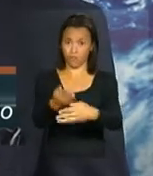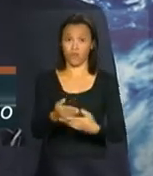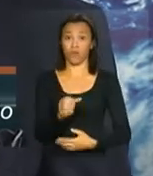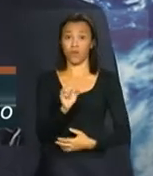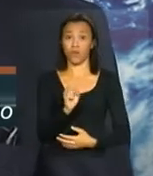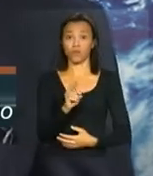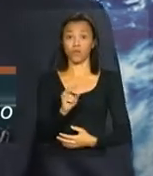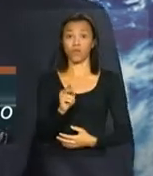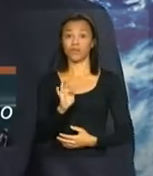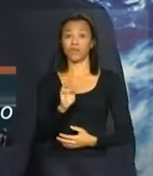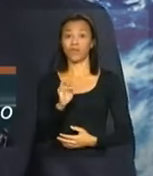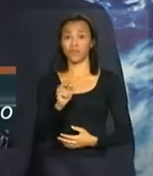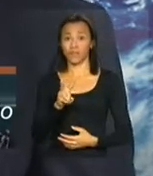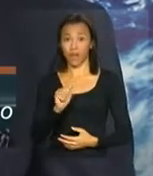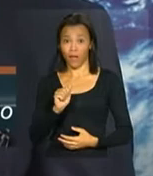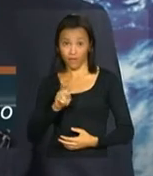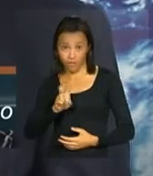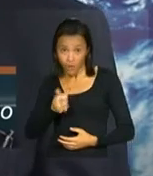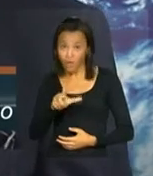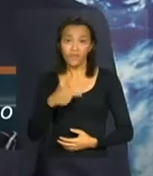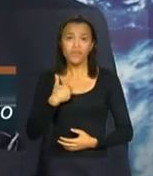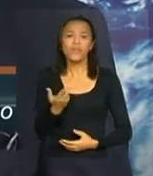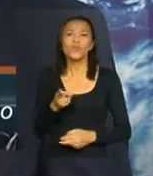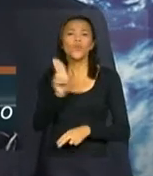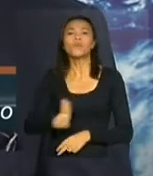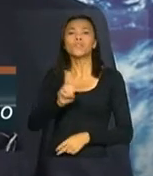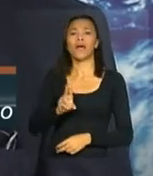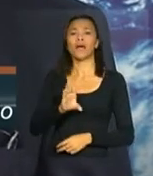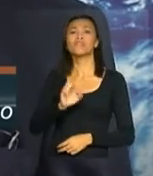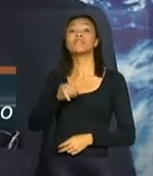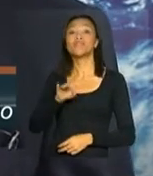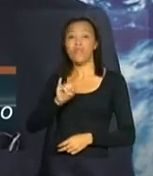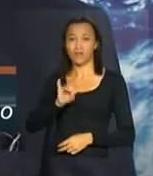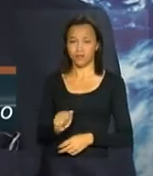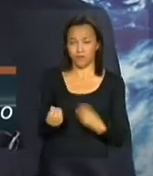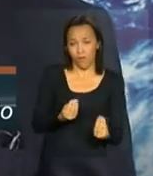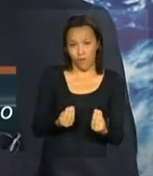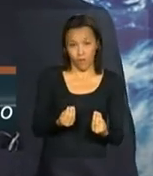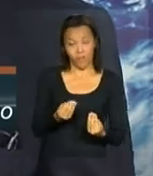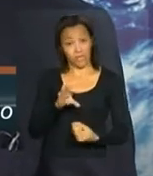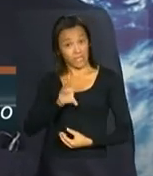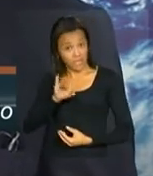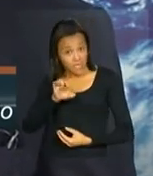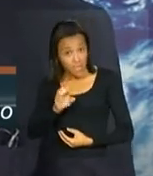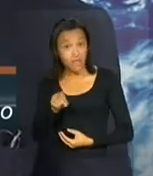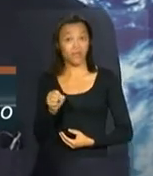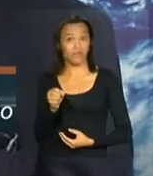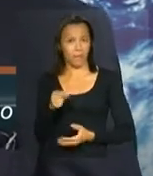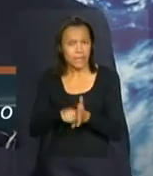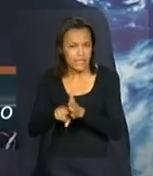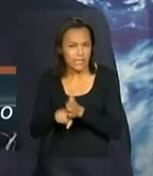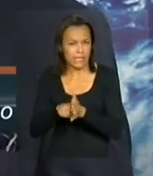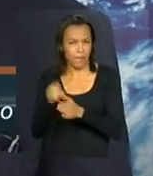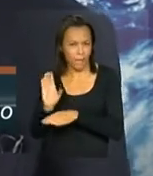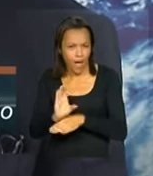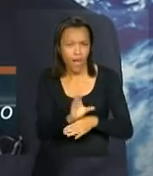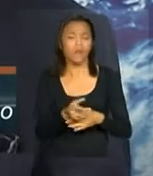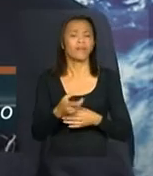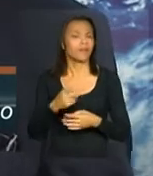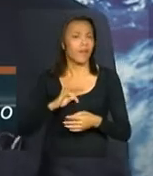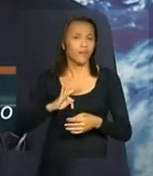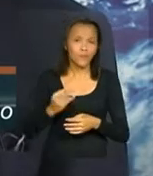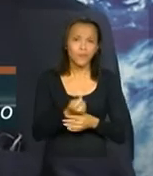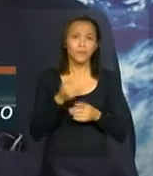sustentável sem utilizar muita ciência então chamar a atenção de Que ciência está presente nessa problemática